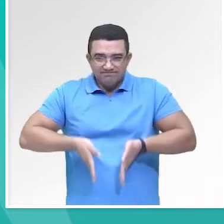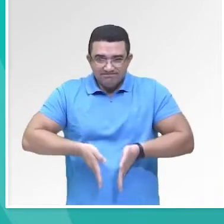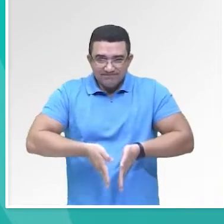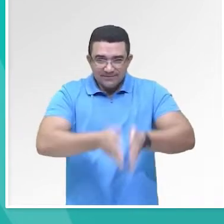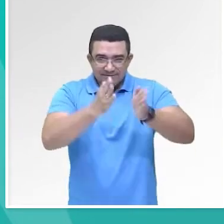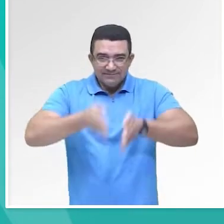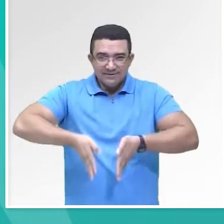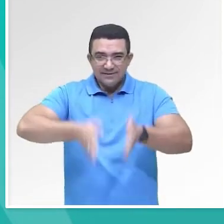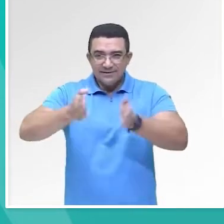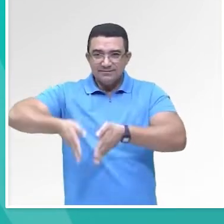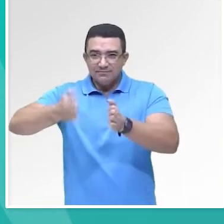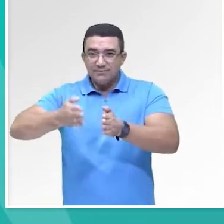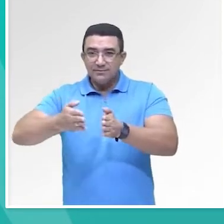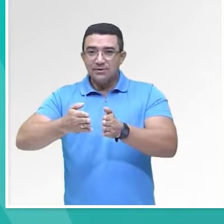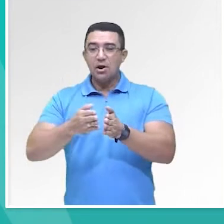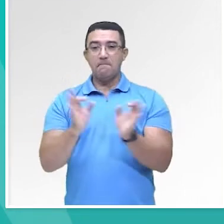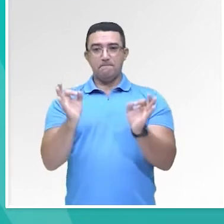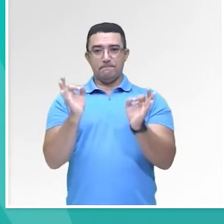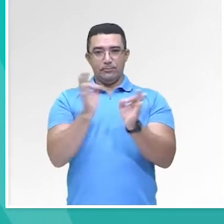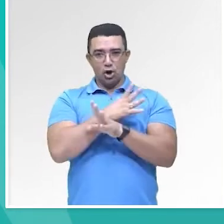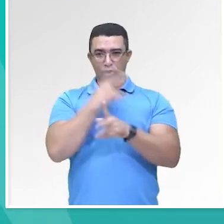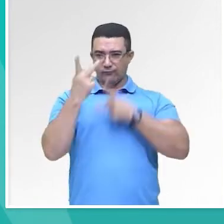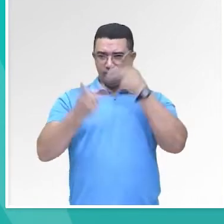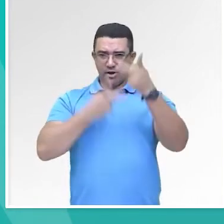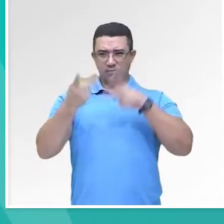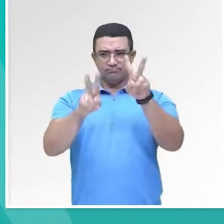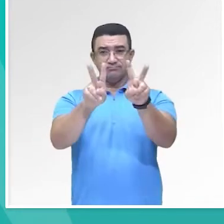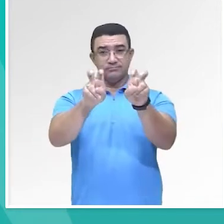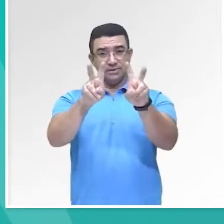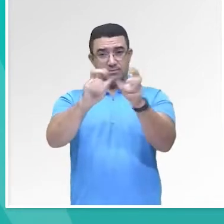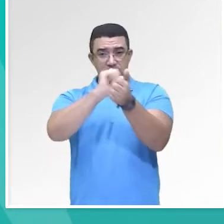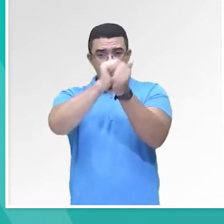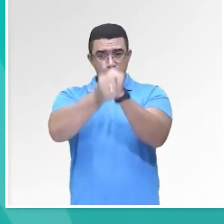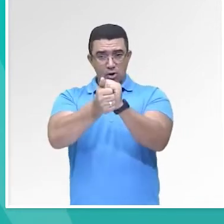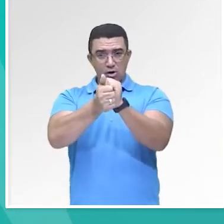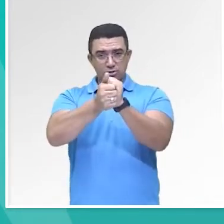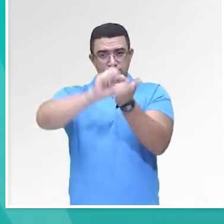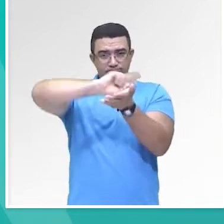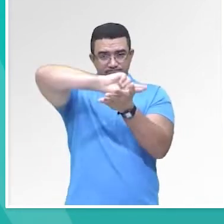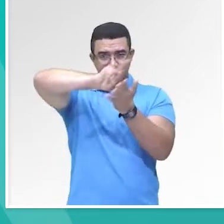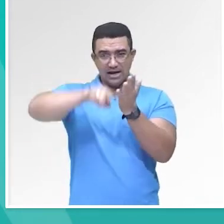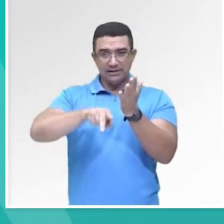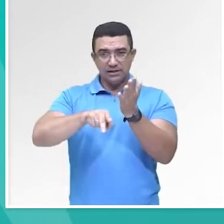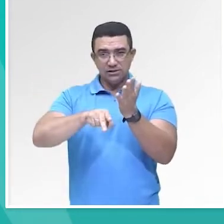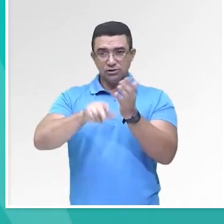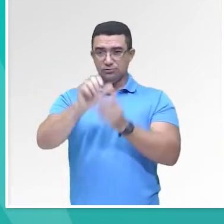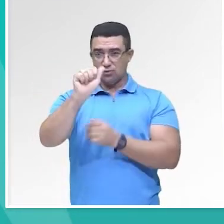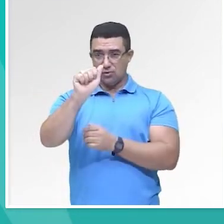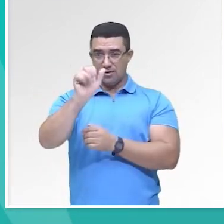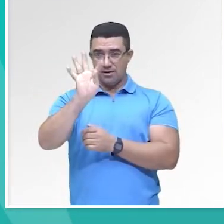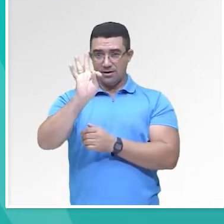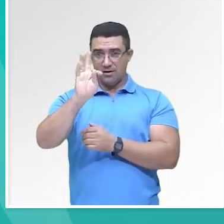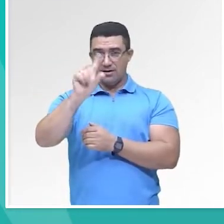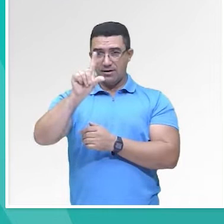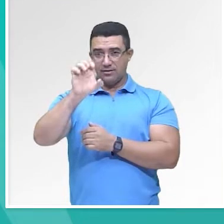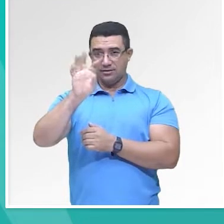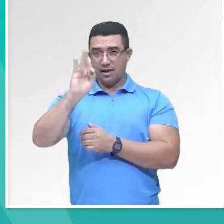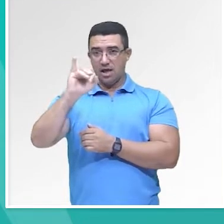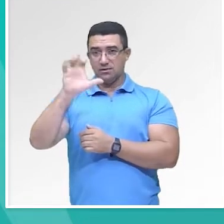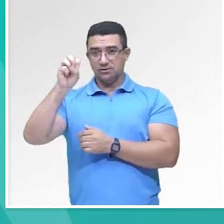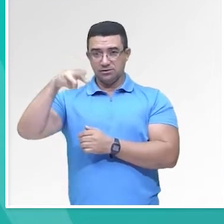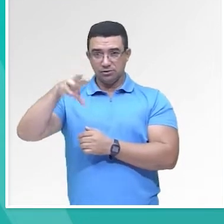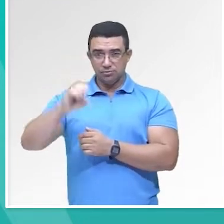para começar a falar sobre esse esporte, né, o atletismo, que vocês vão ver que é o quê? Um